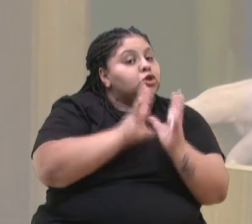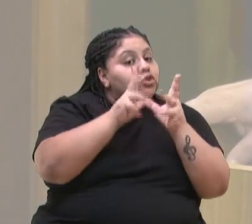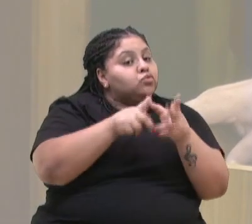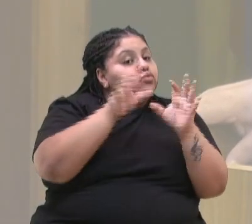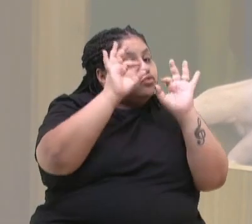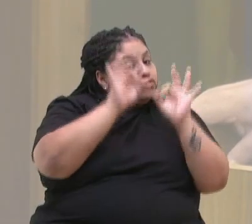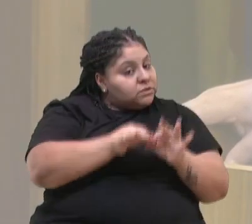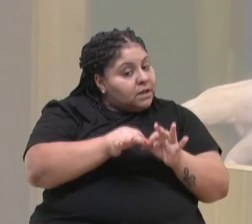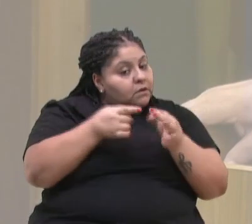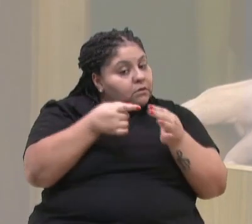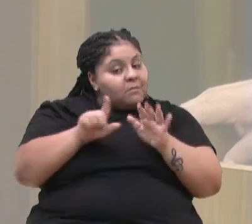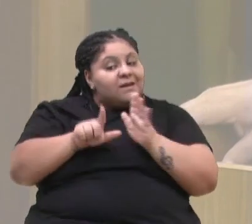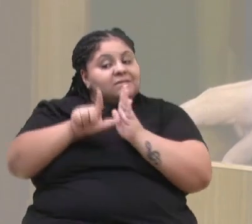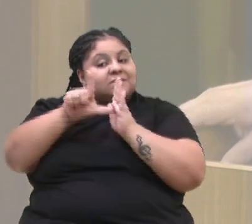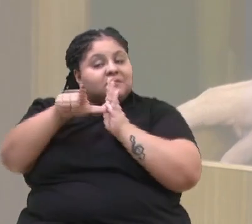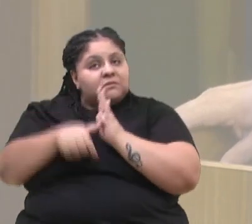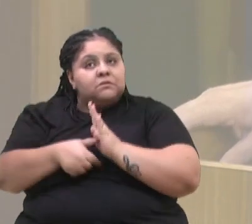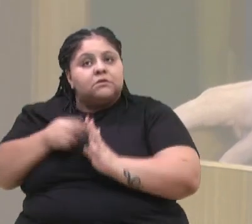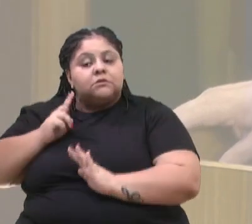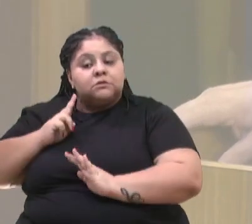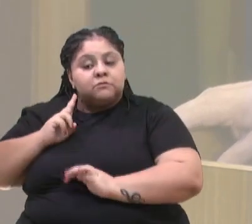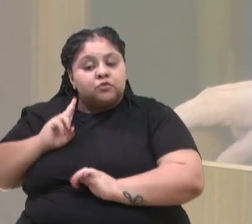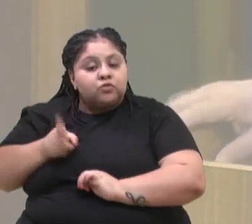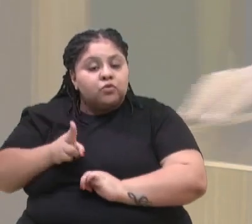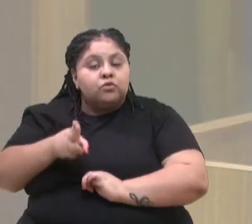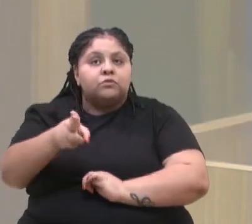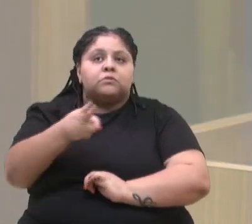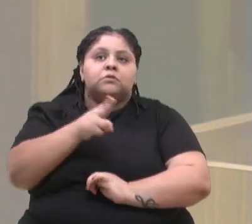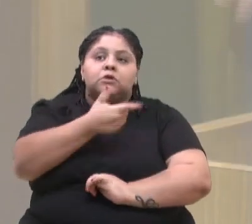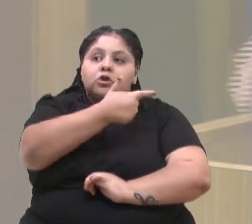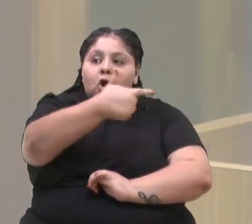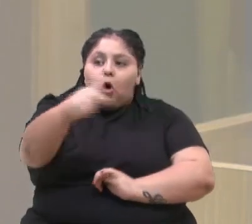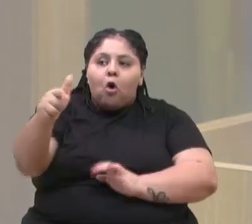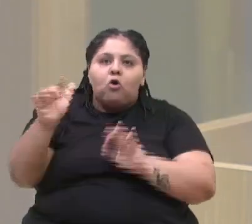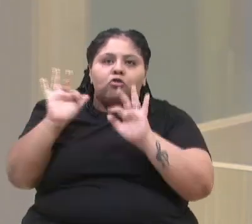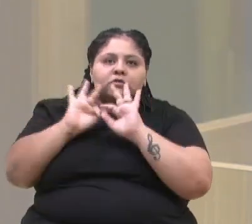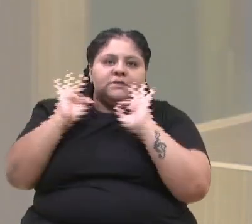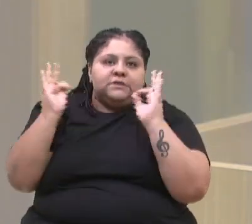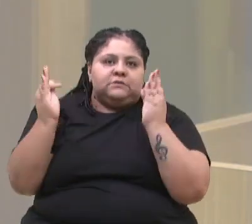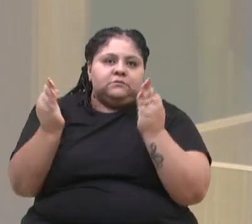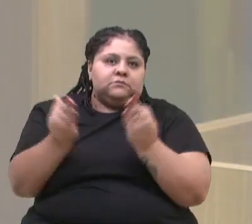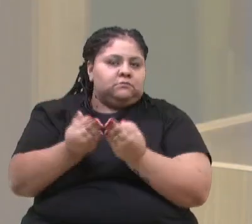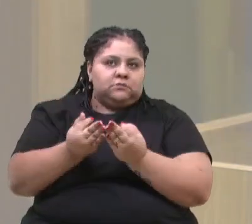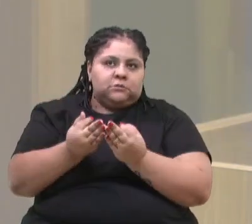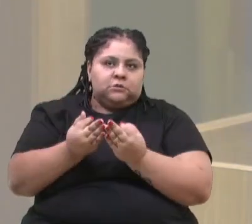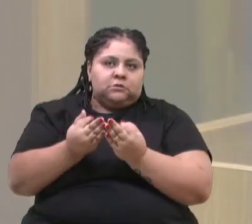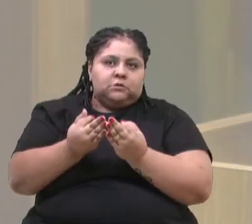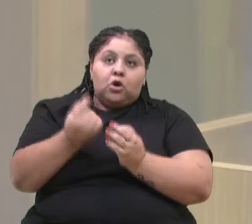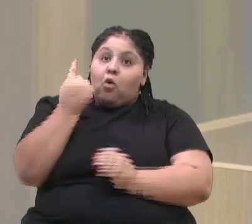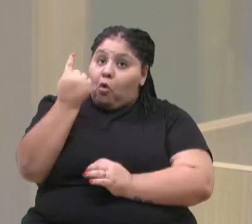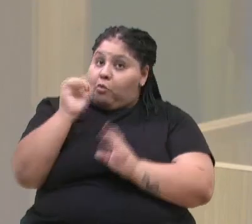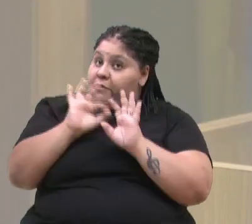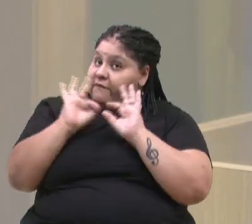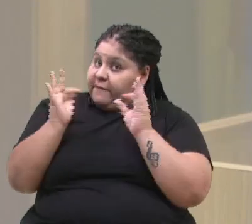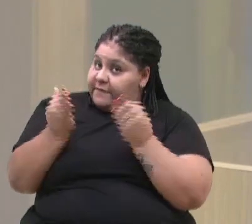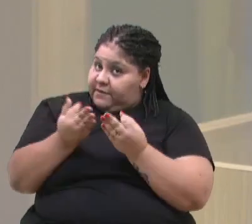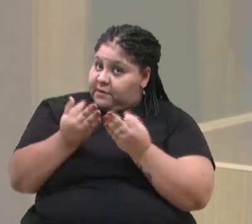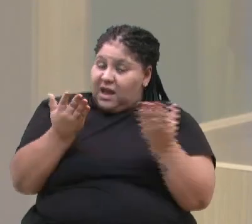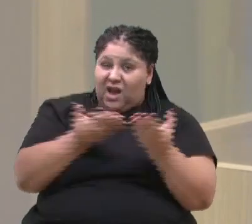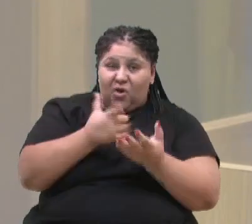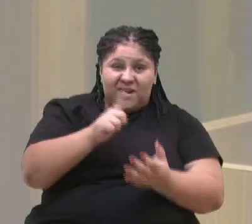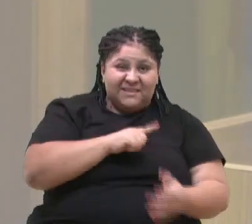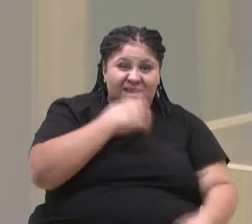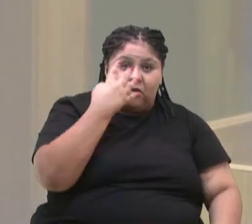só que depois continua lá outras famílias, não, era uma família, agora tem